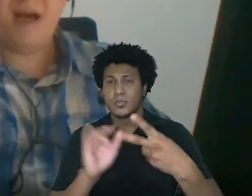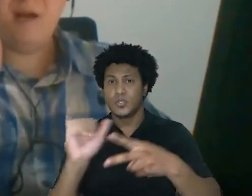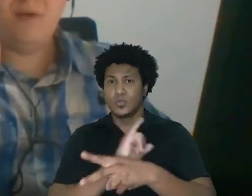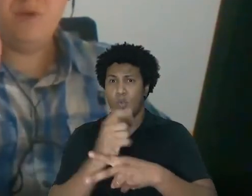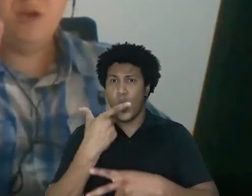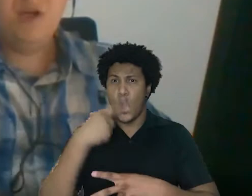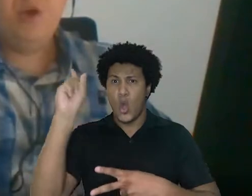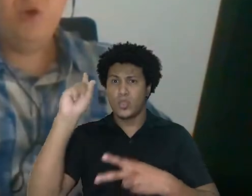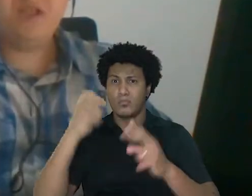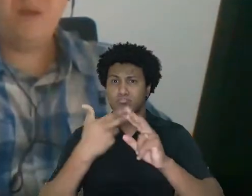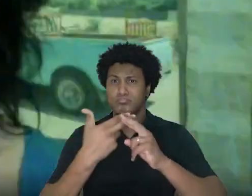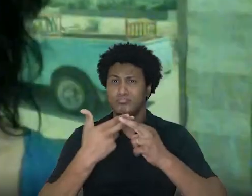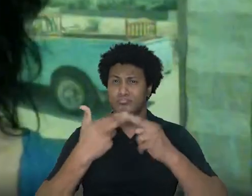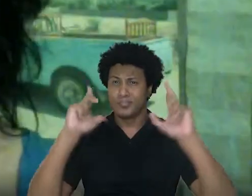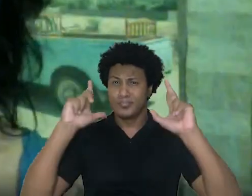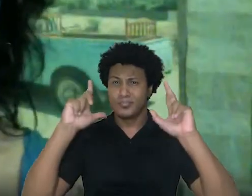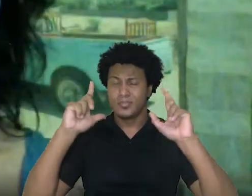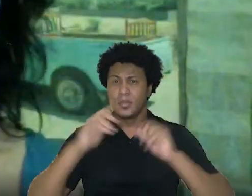dois espetáculos.